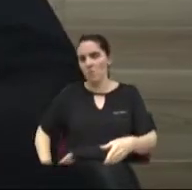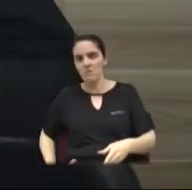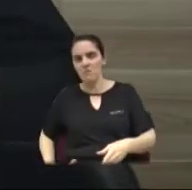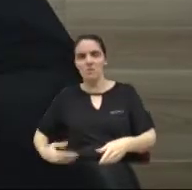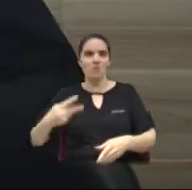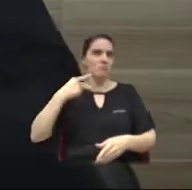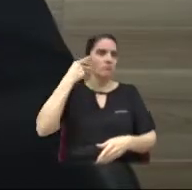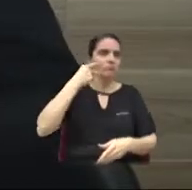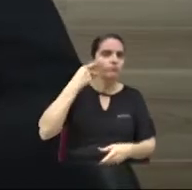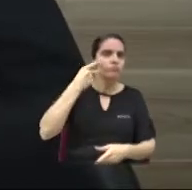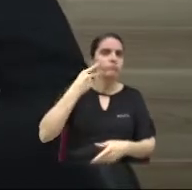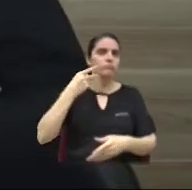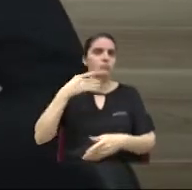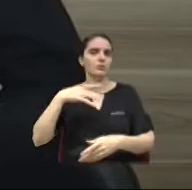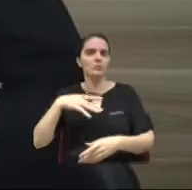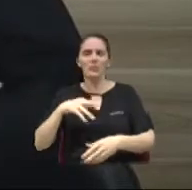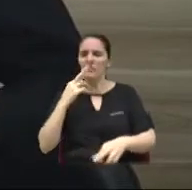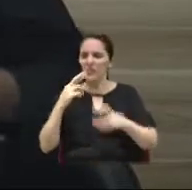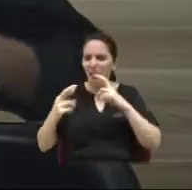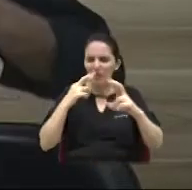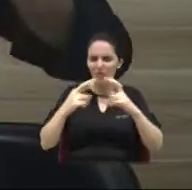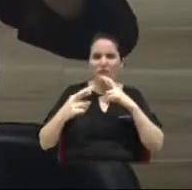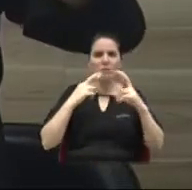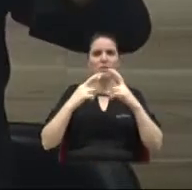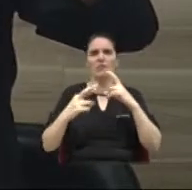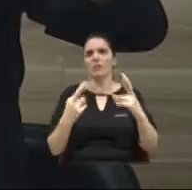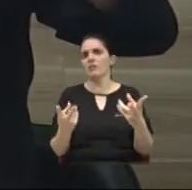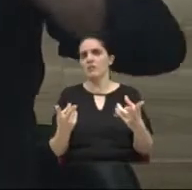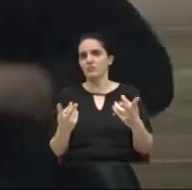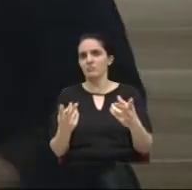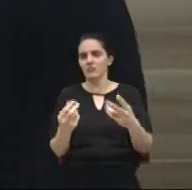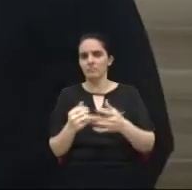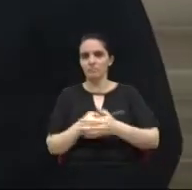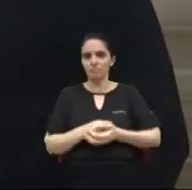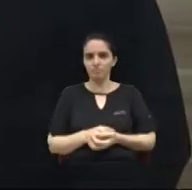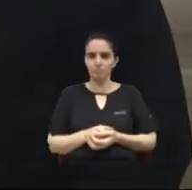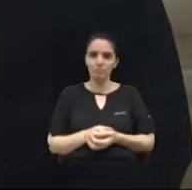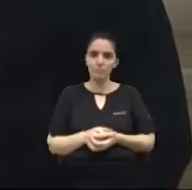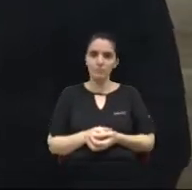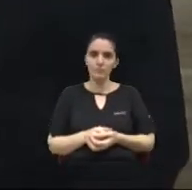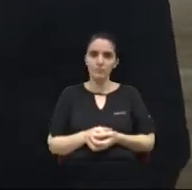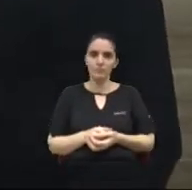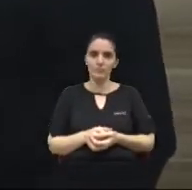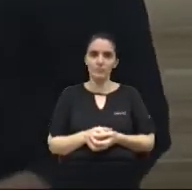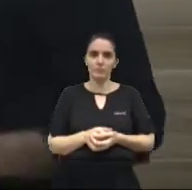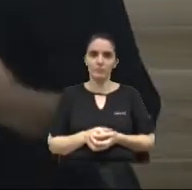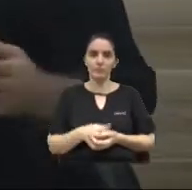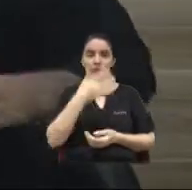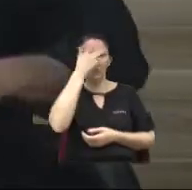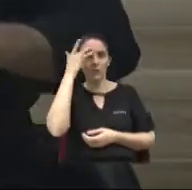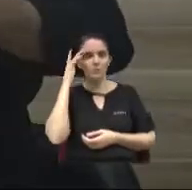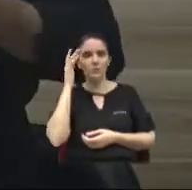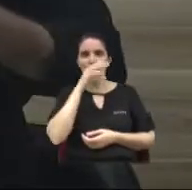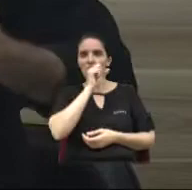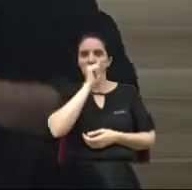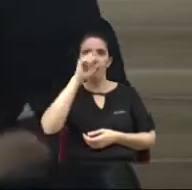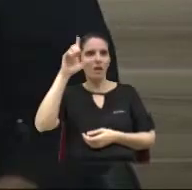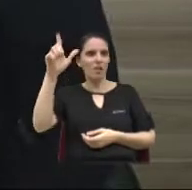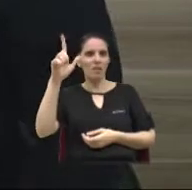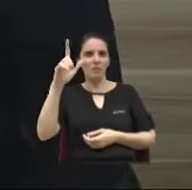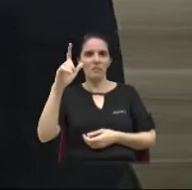parlamento, como cidadão, reclamar que o o limeirense está usando droga ou está indo